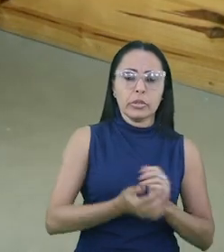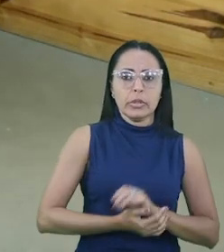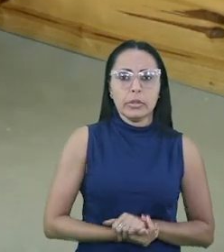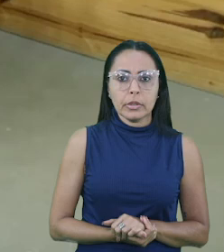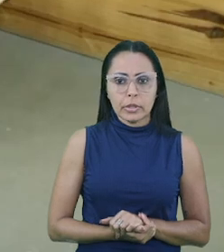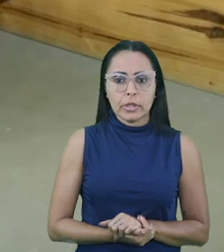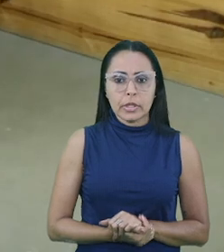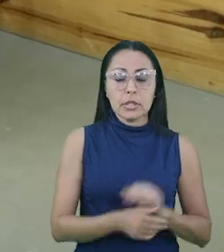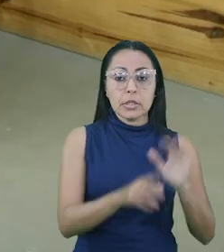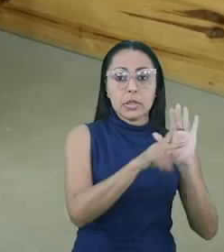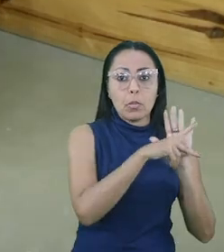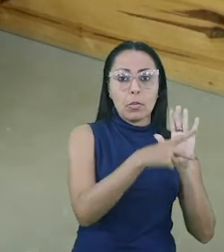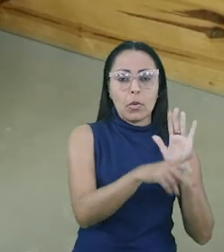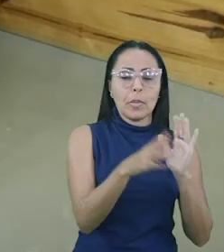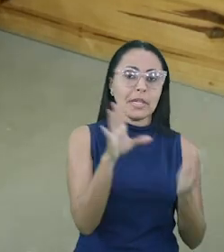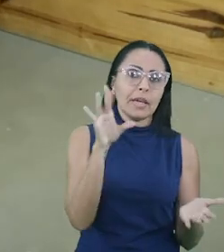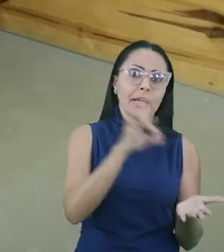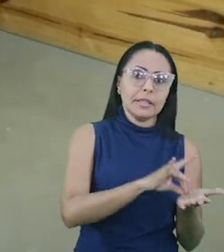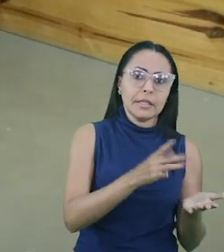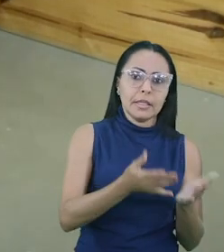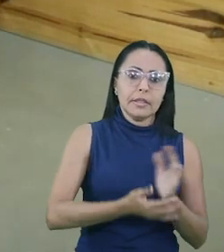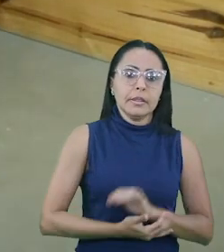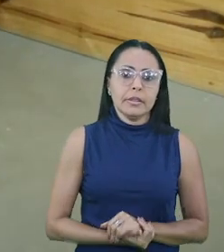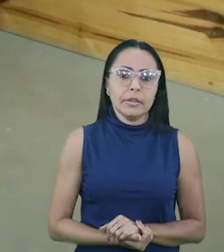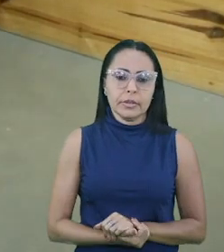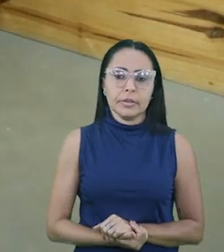bem apropriadas para a nossa realidade também, né?